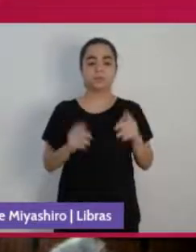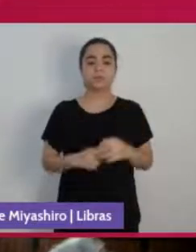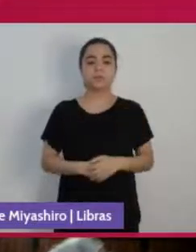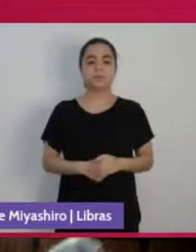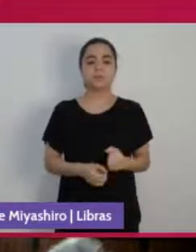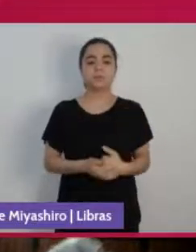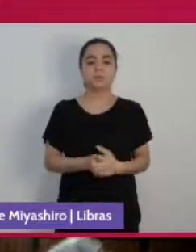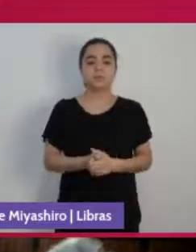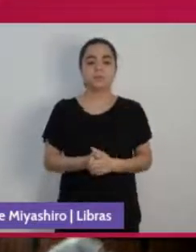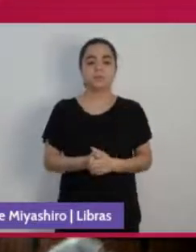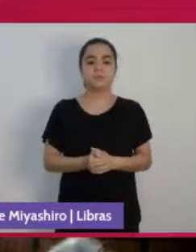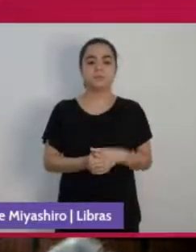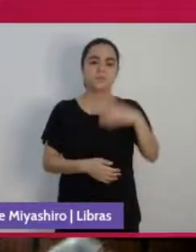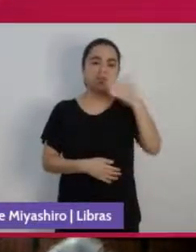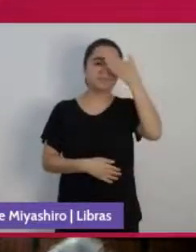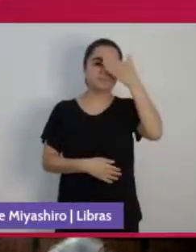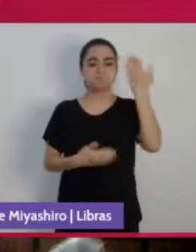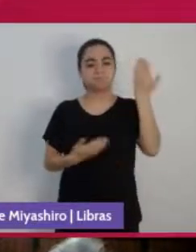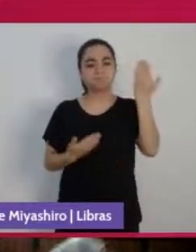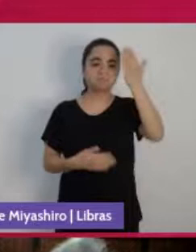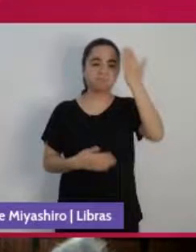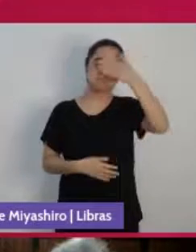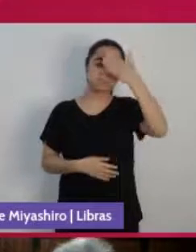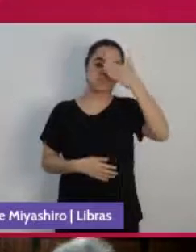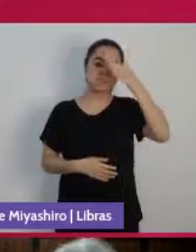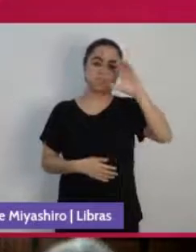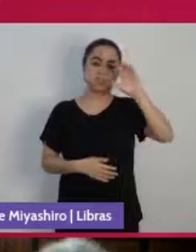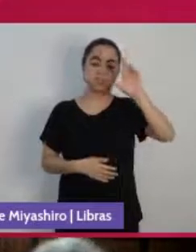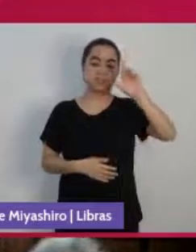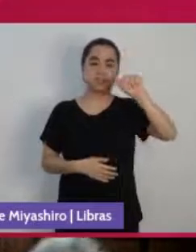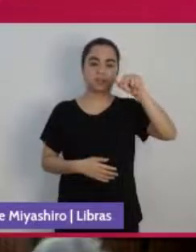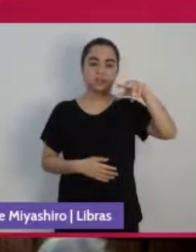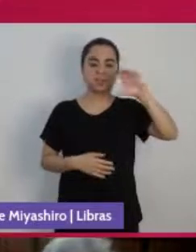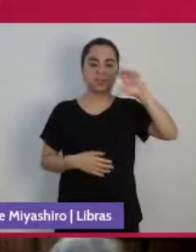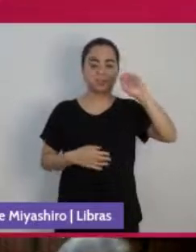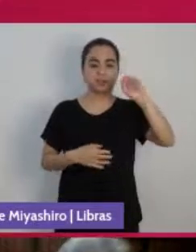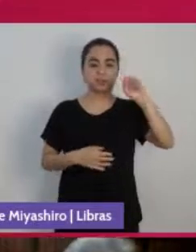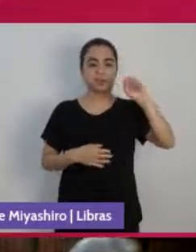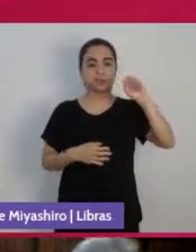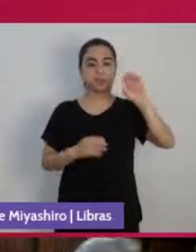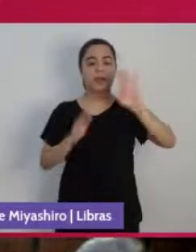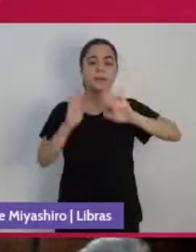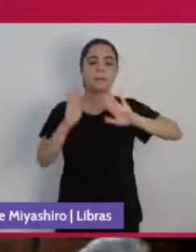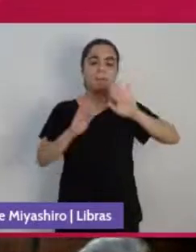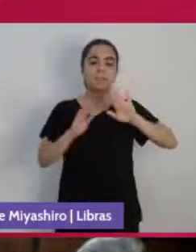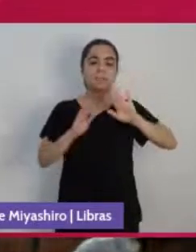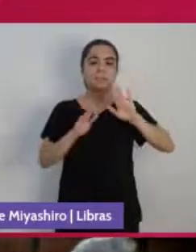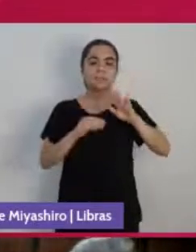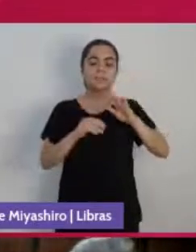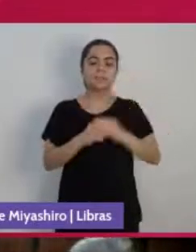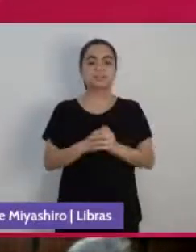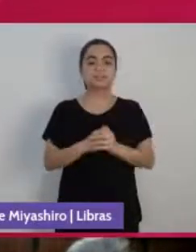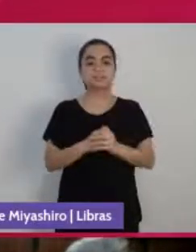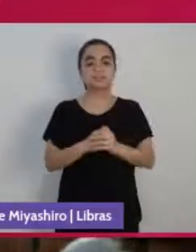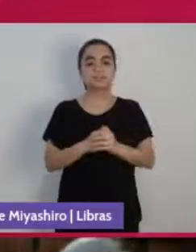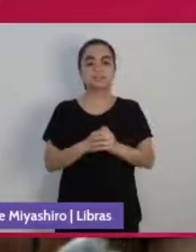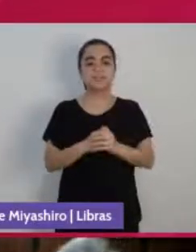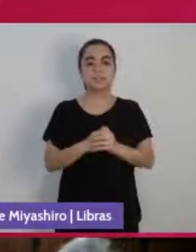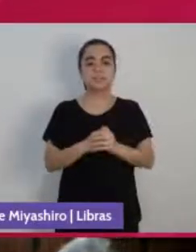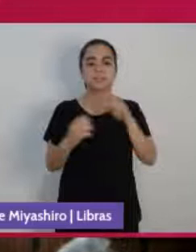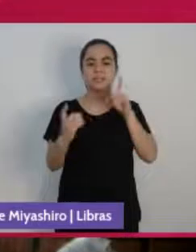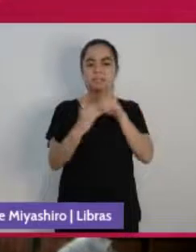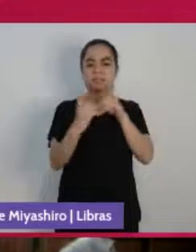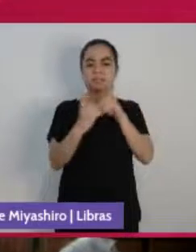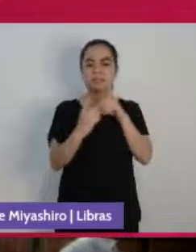Não apareceu nada na crânio caudal também, só que provavelmente a paciente já tinha, ela tinha